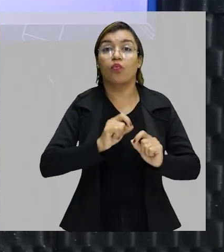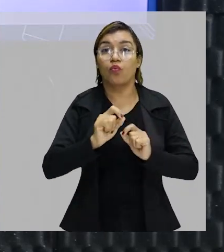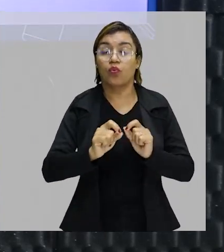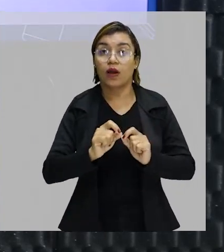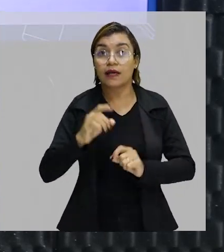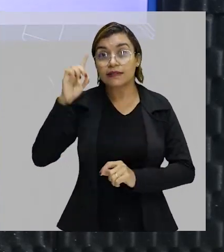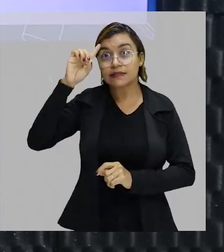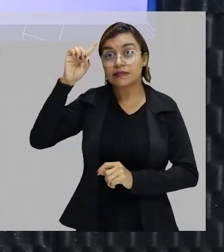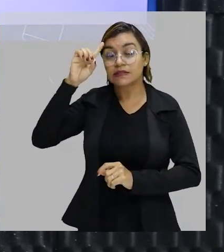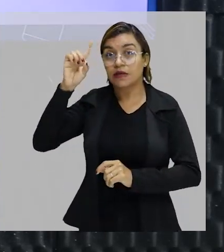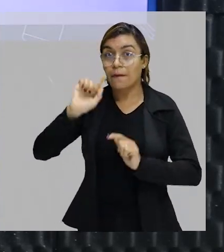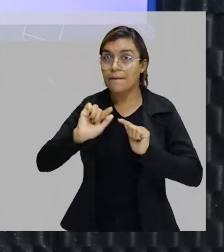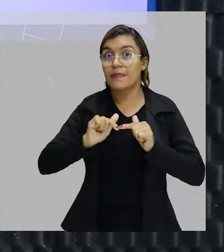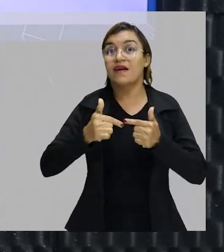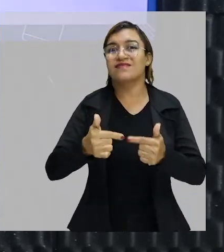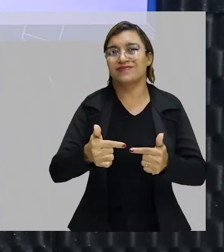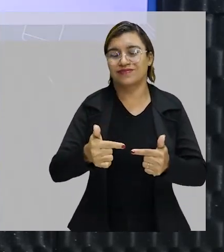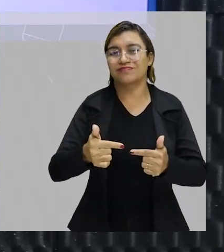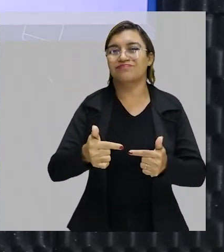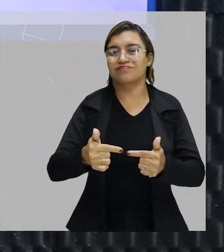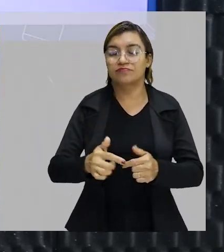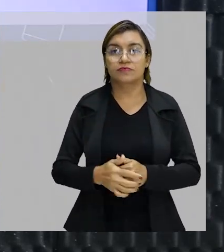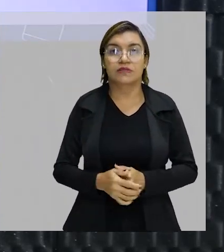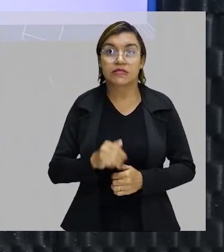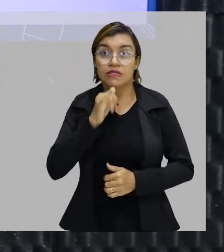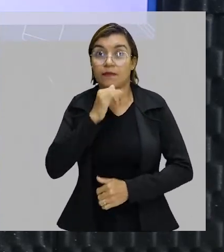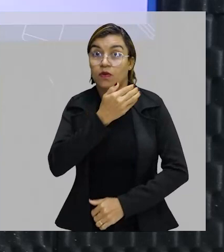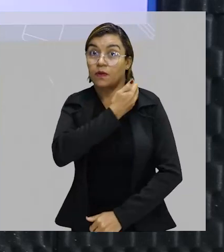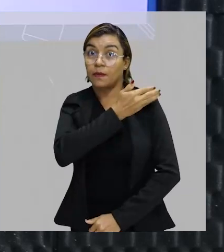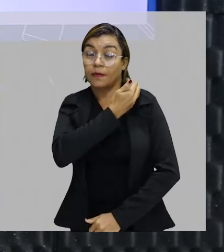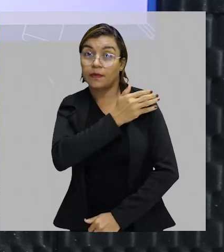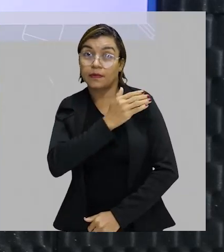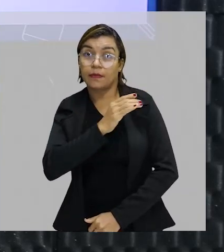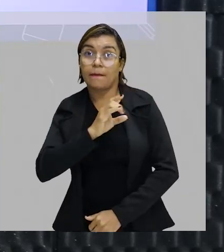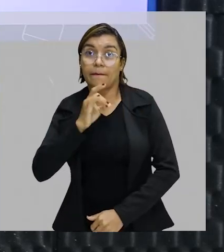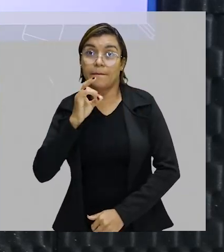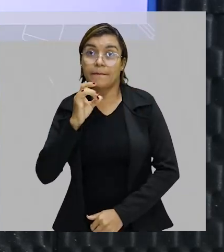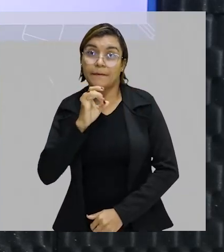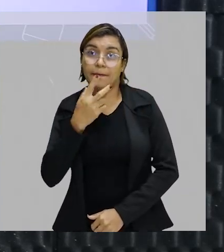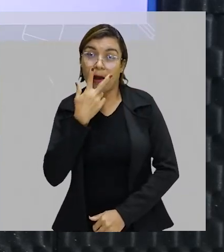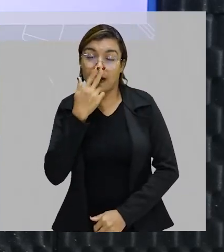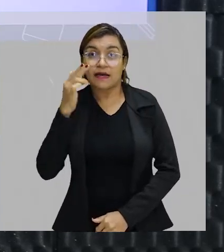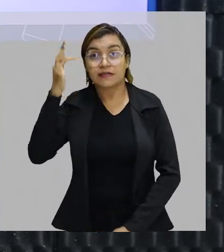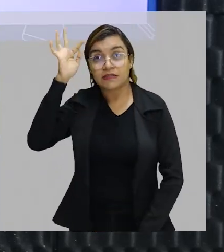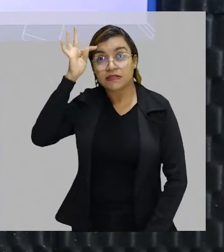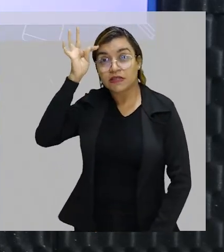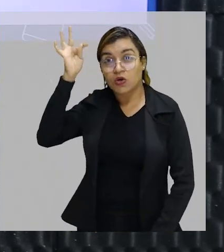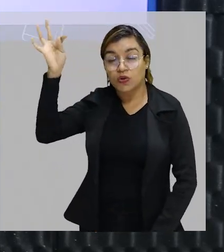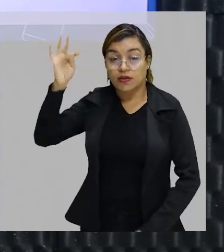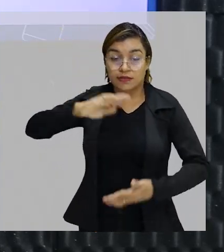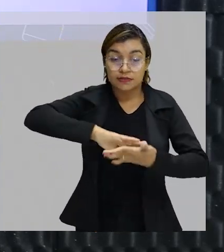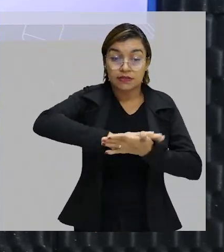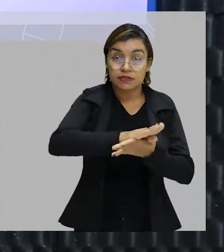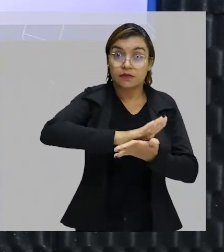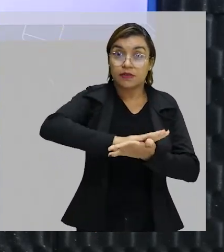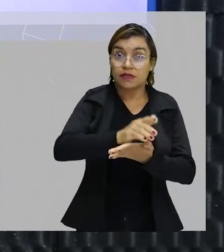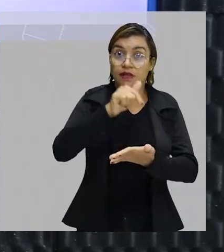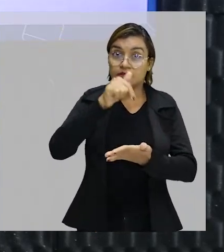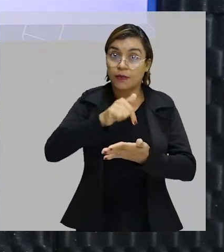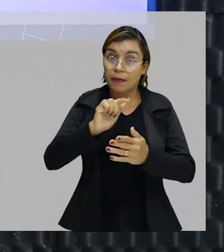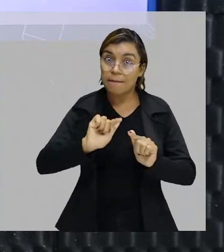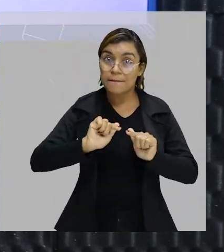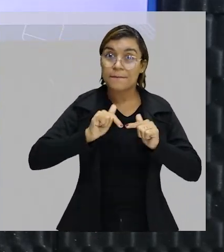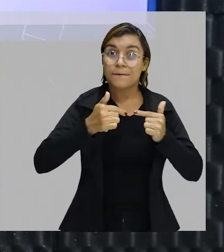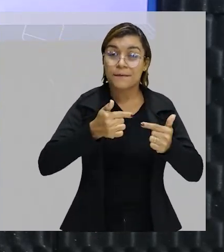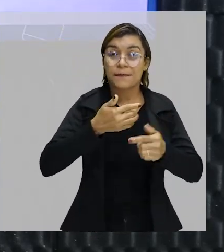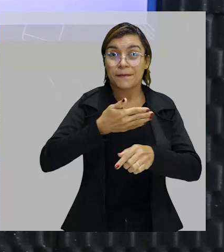essa ideia é colocada em prática. O preconceito é como se fosse a teoria e a discriminação a prática. A